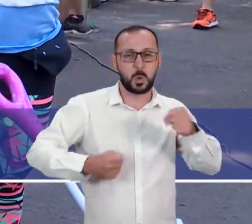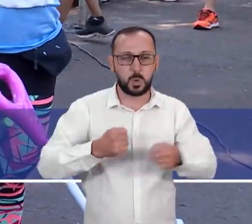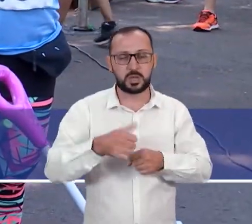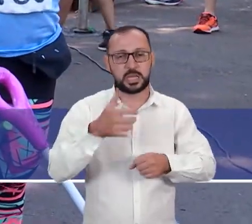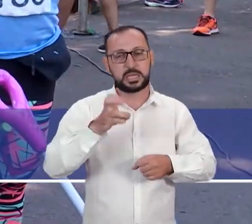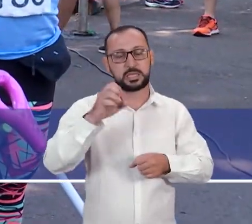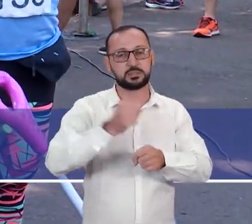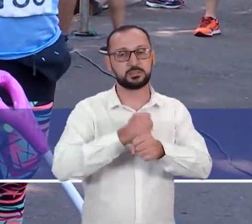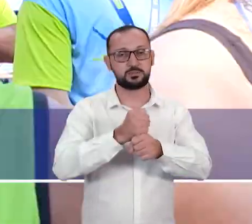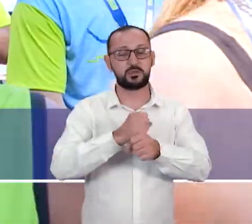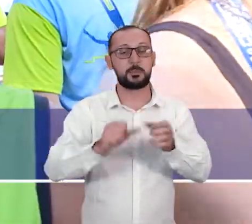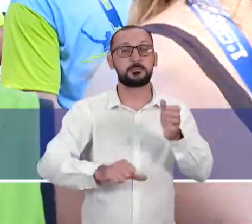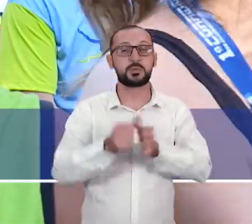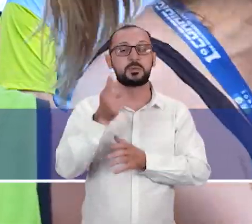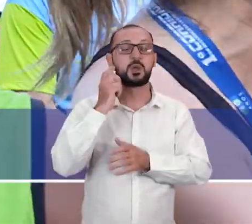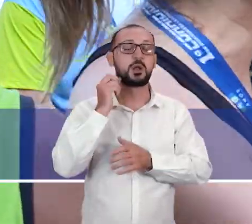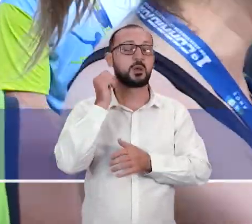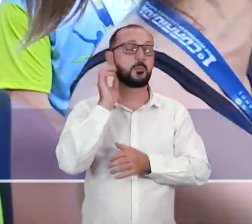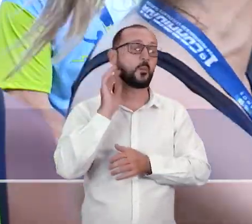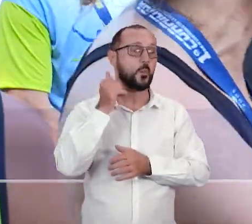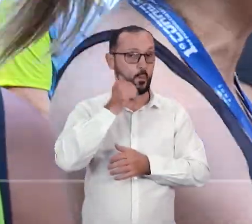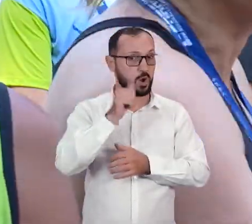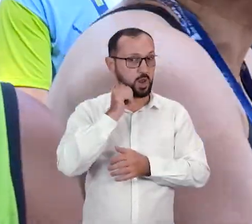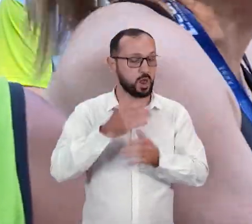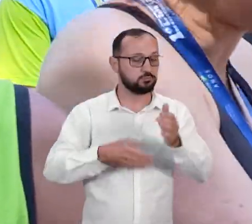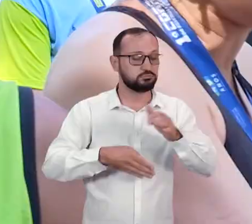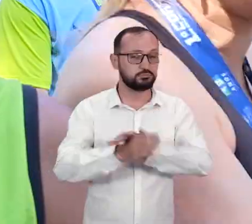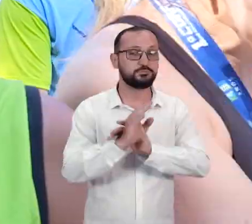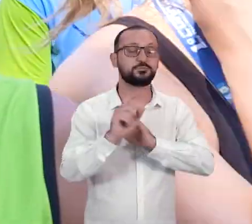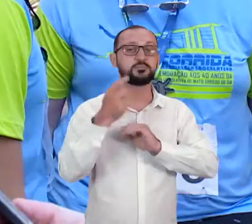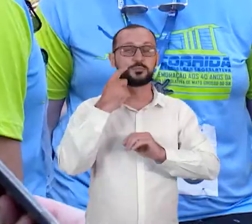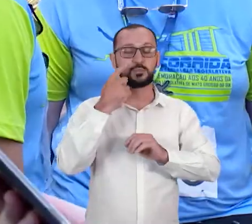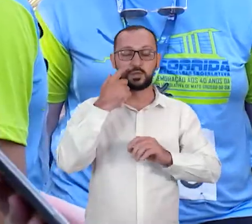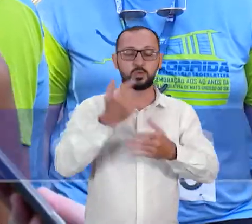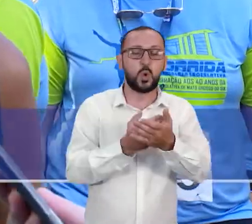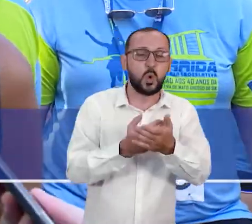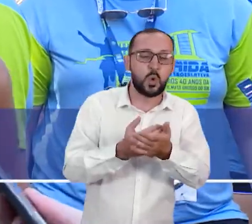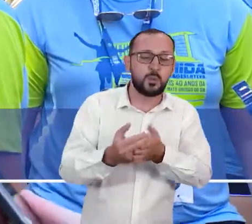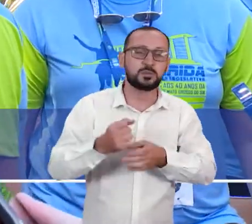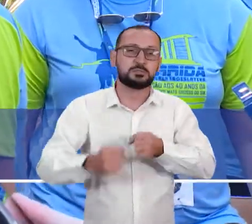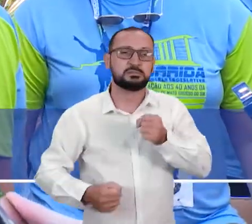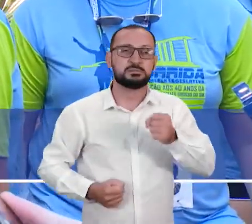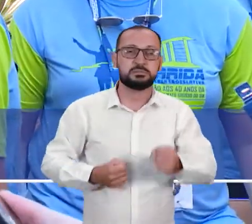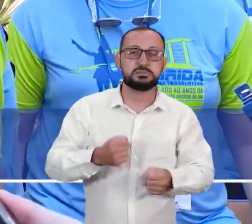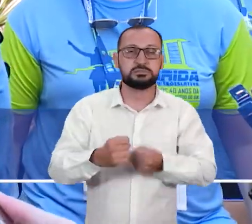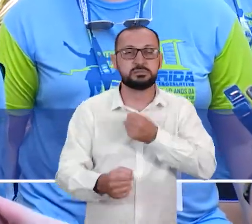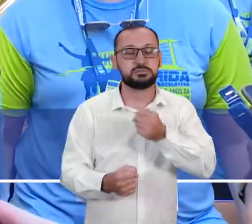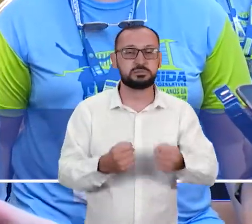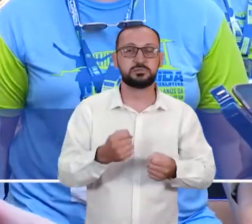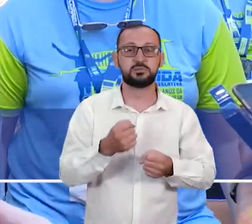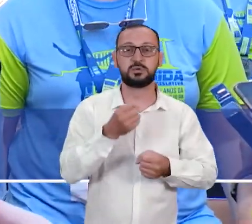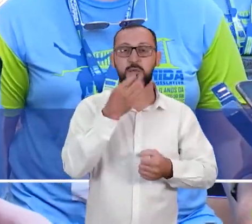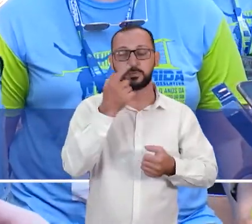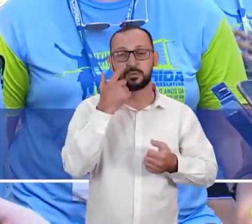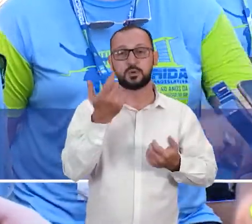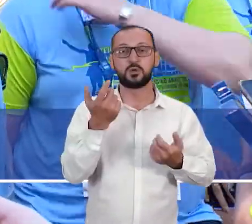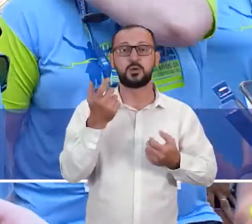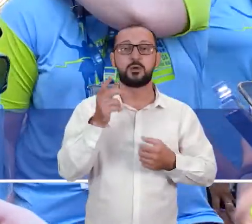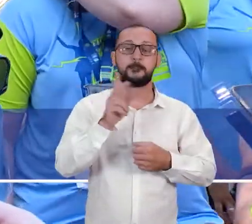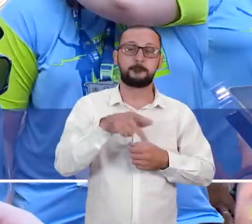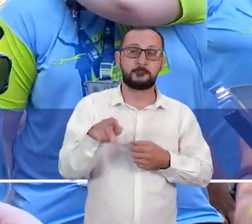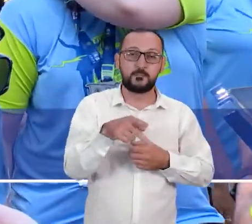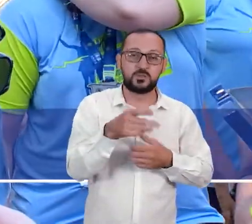pratica corrida há 15 anos, foi a primeira mulher a cruzar a linha de chegada. As pessoas que estão começando a correr, é bom procurar